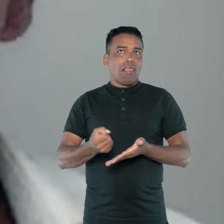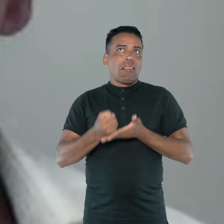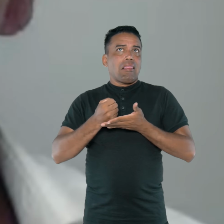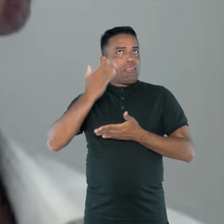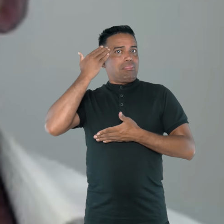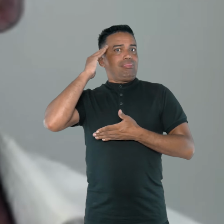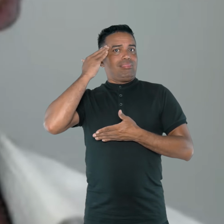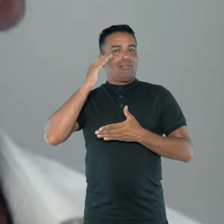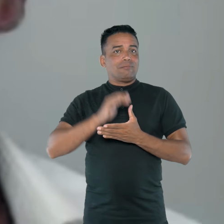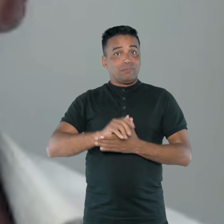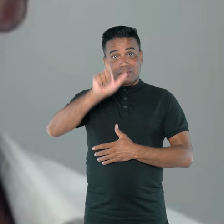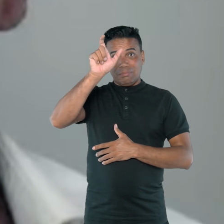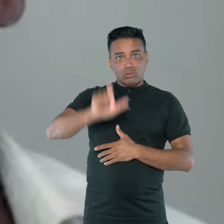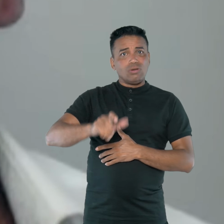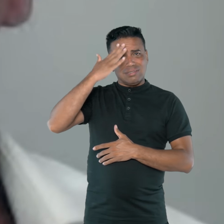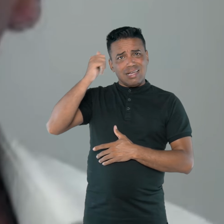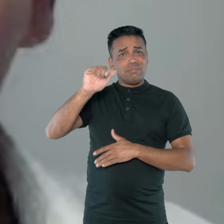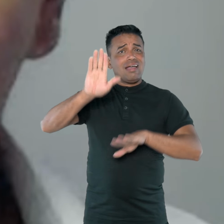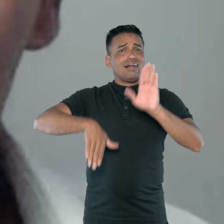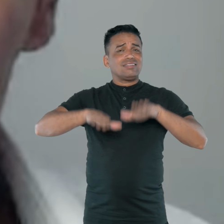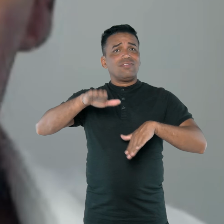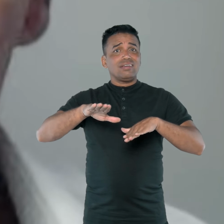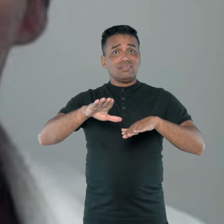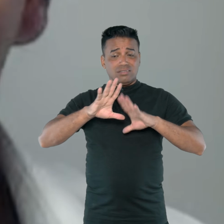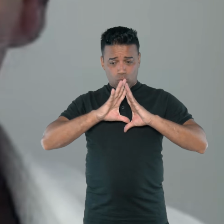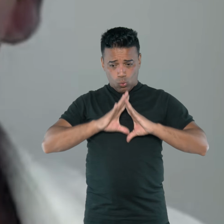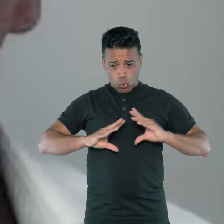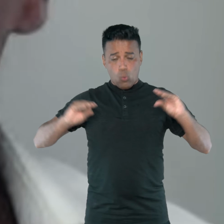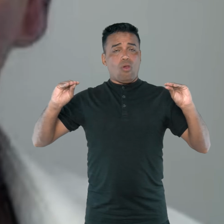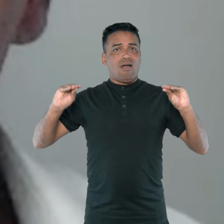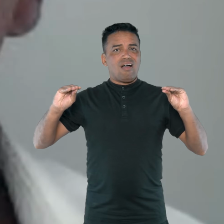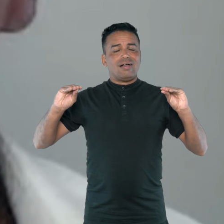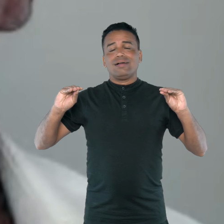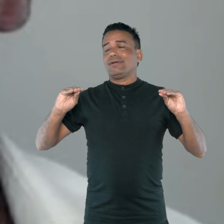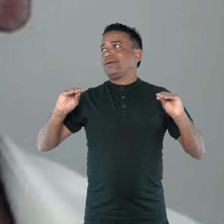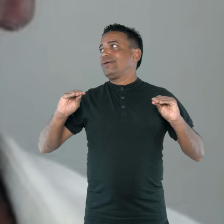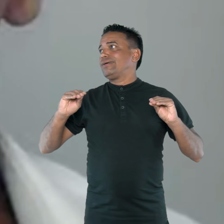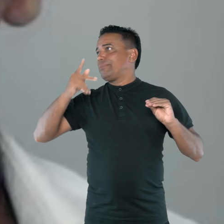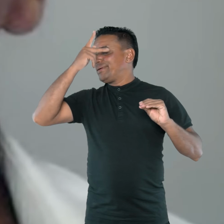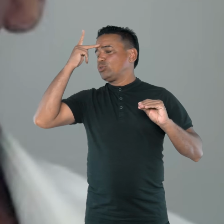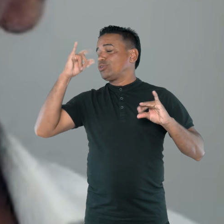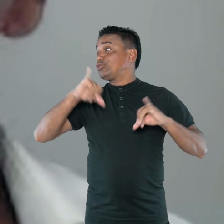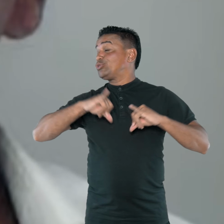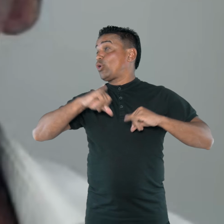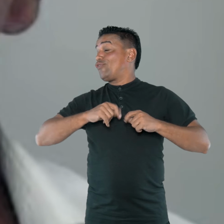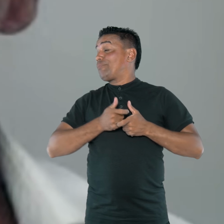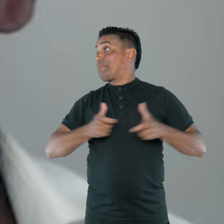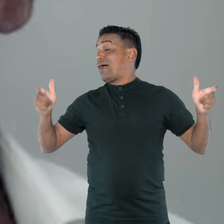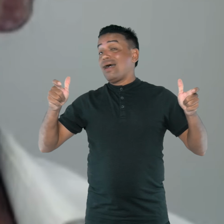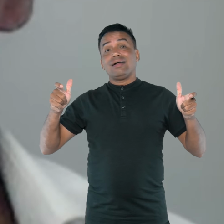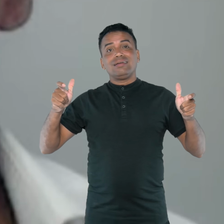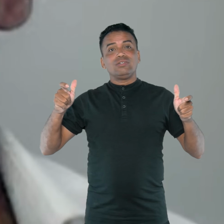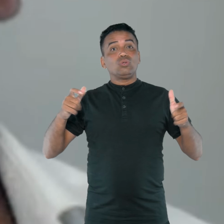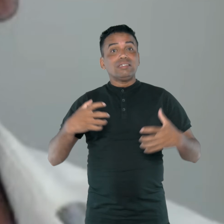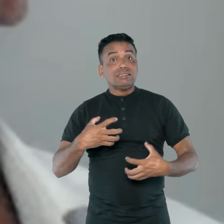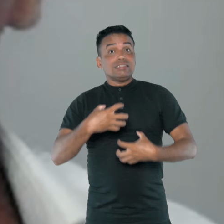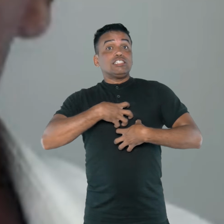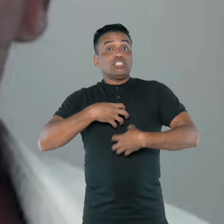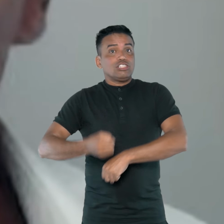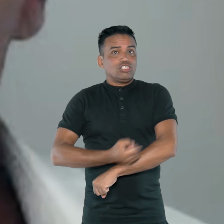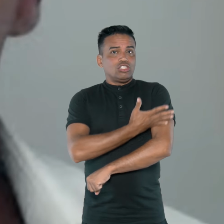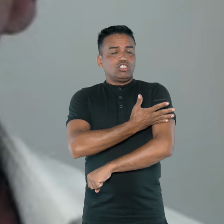quem sabe que, às vezes, curar dói mais do que deixar doer.